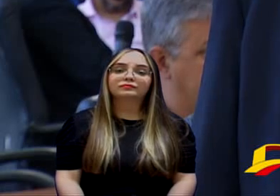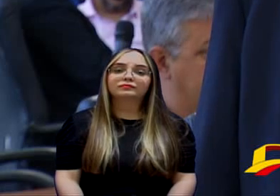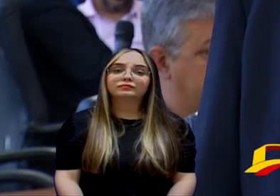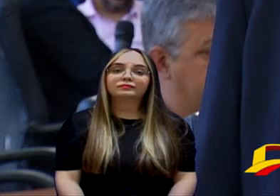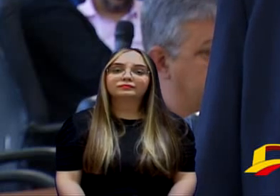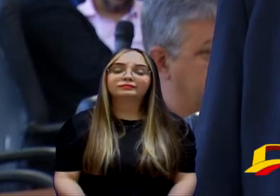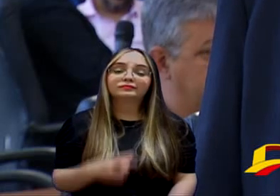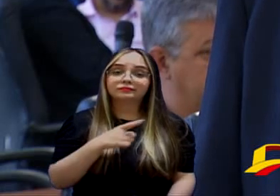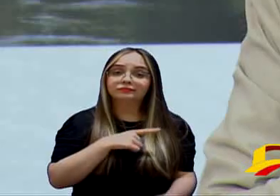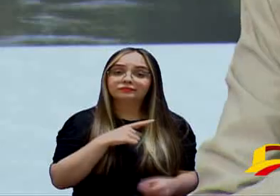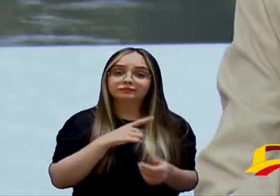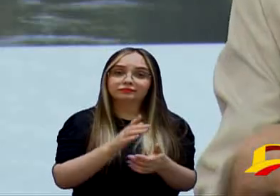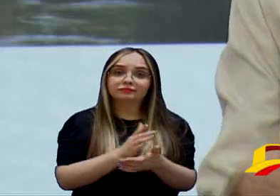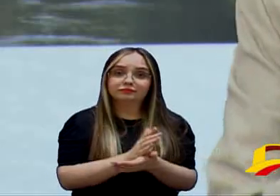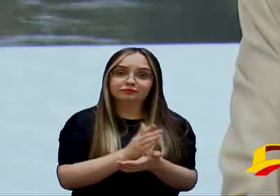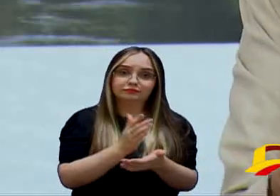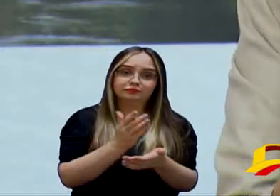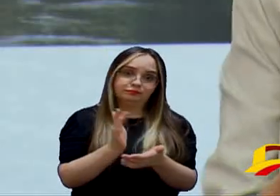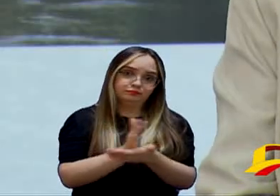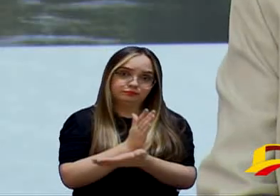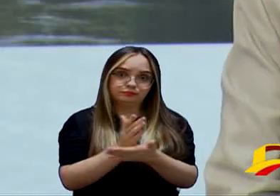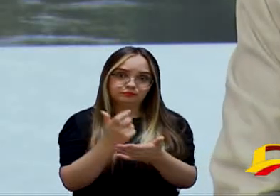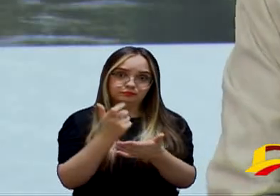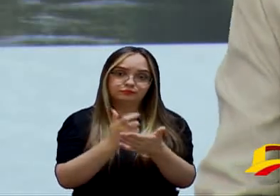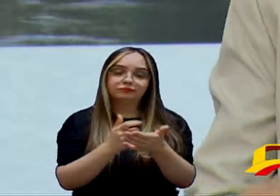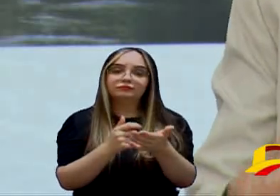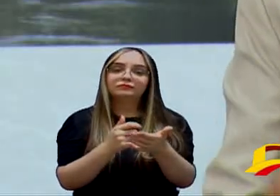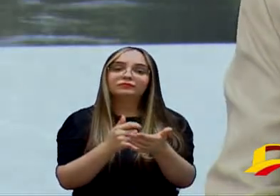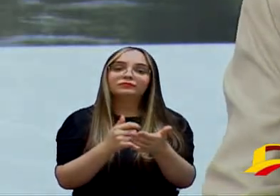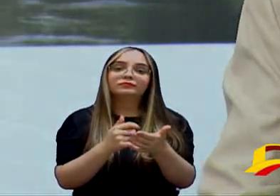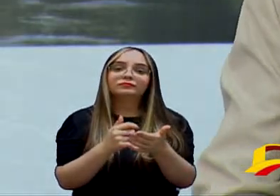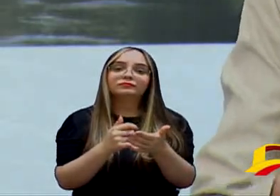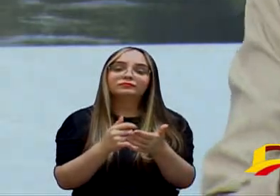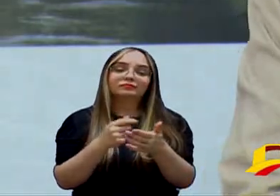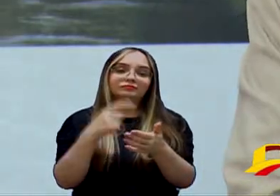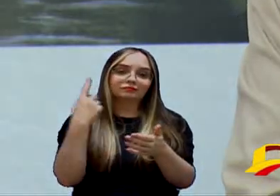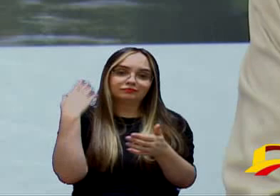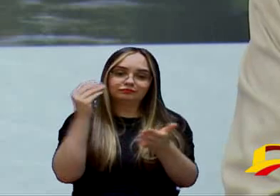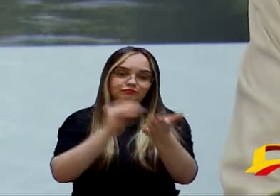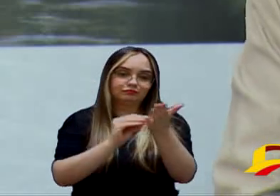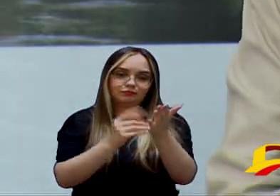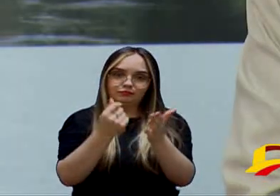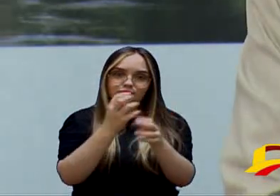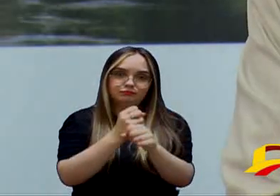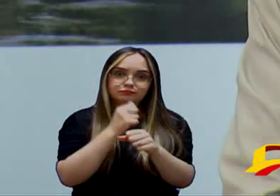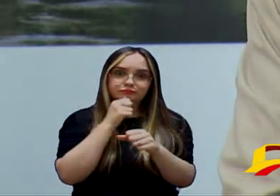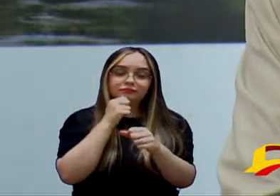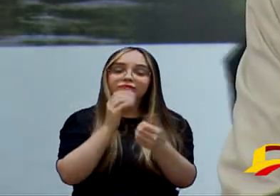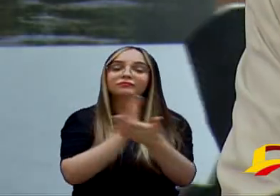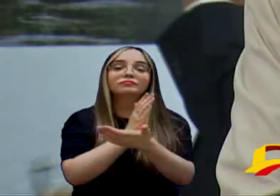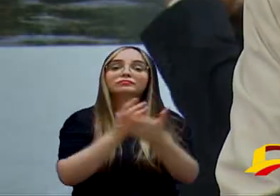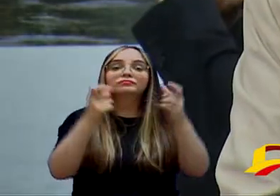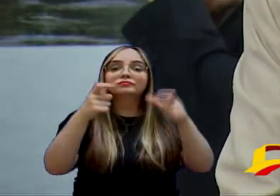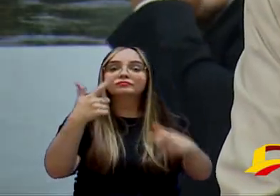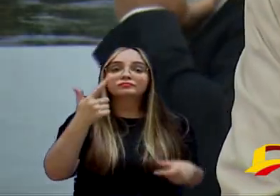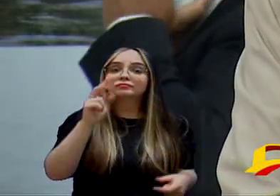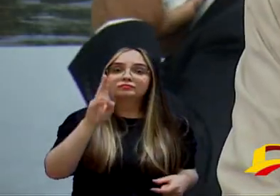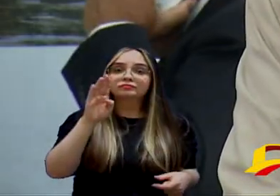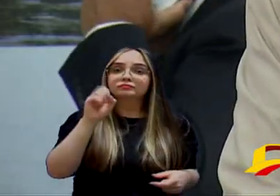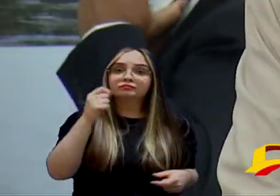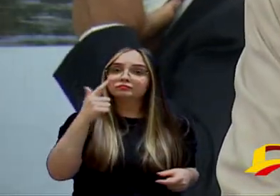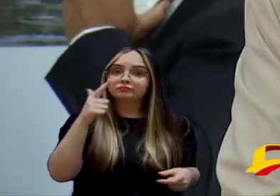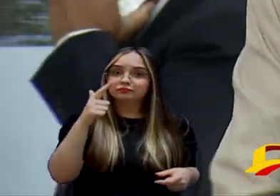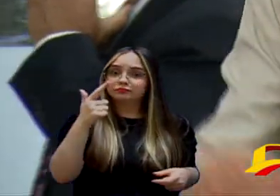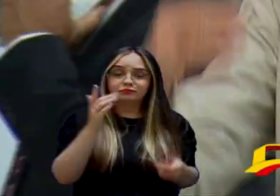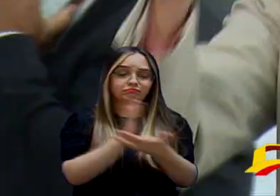tem bairros e isso não foi previsto no plano plurianual e nem né o orçamento que não tem a unidade básica de